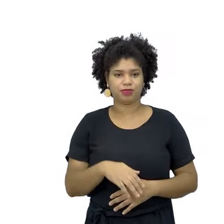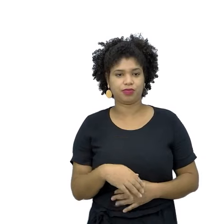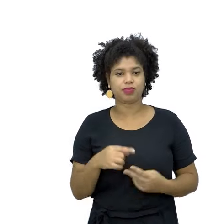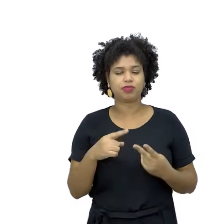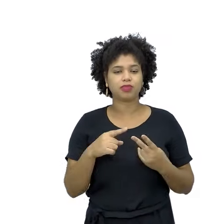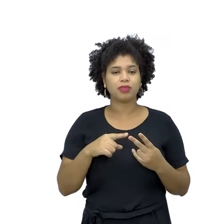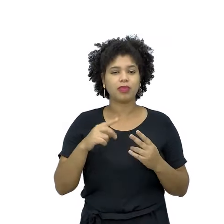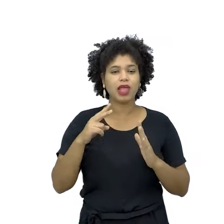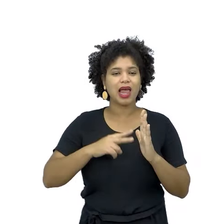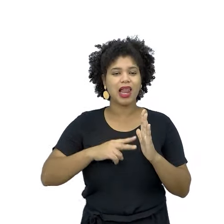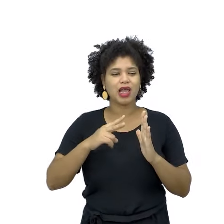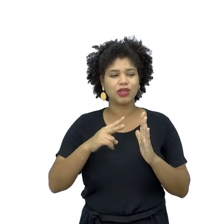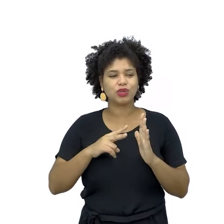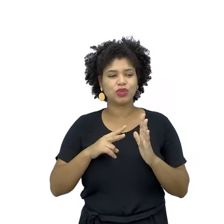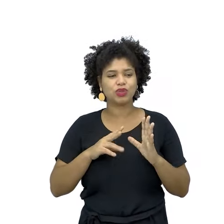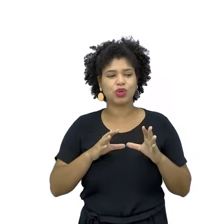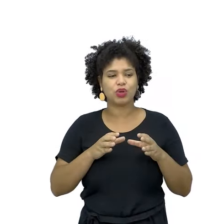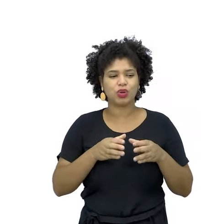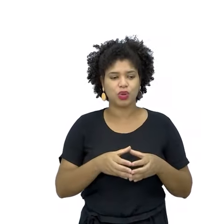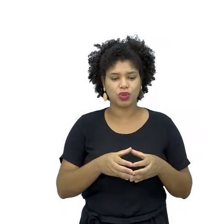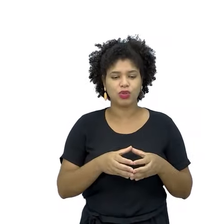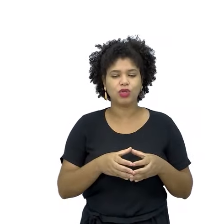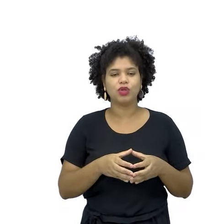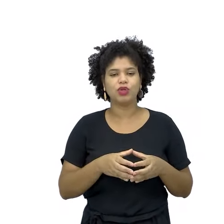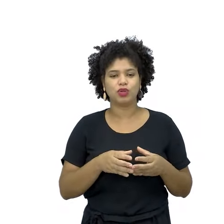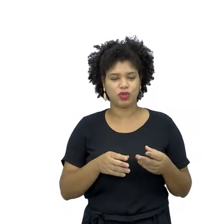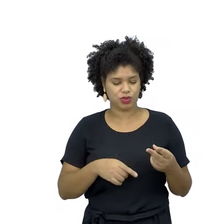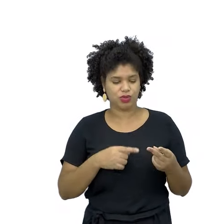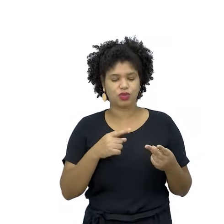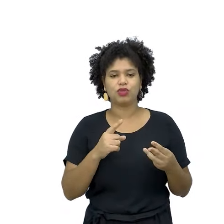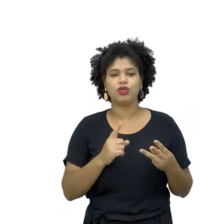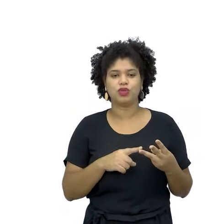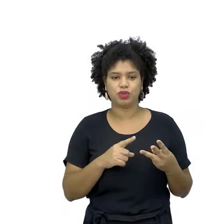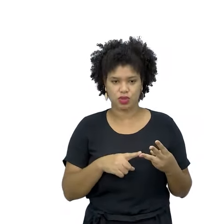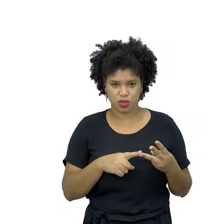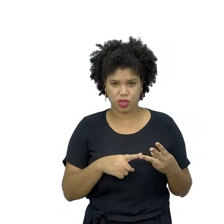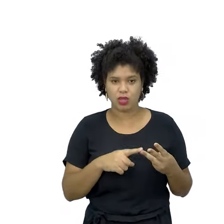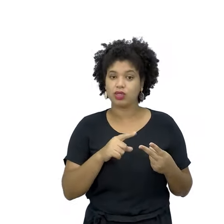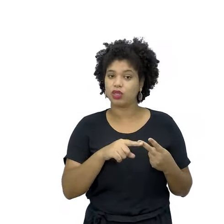a leitura em grupo, resolução de problemas, papel do aluno.